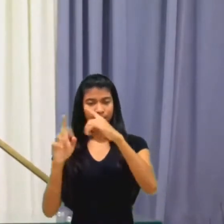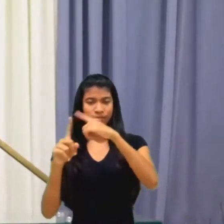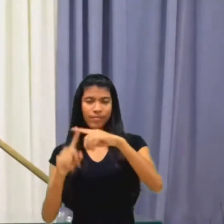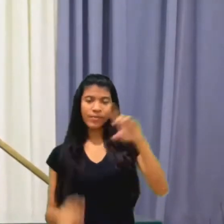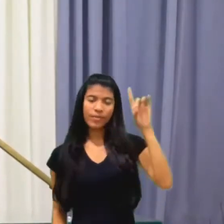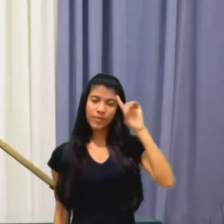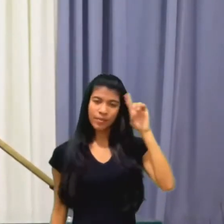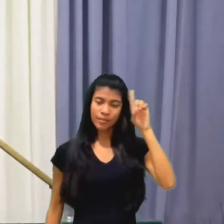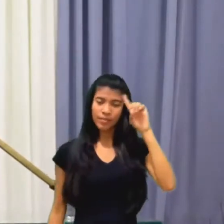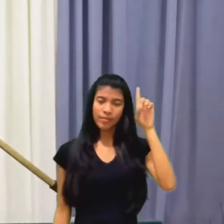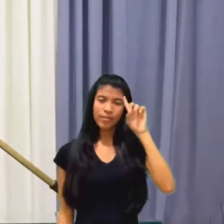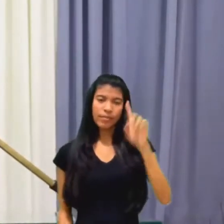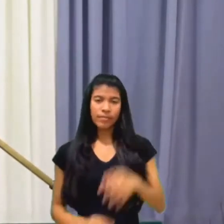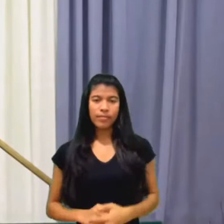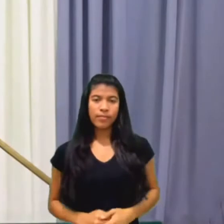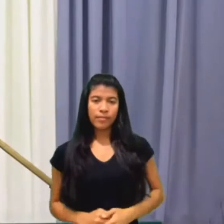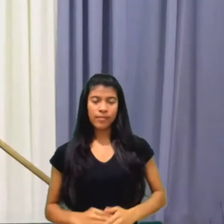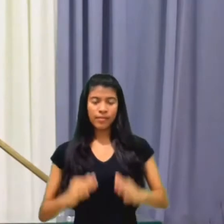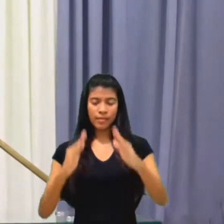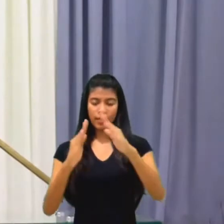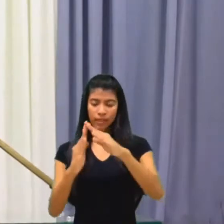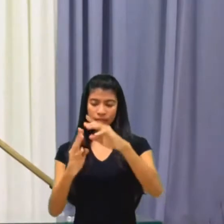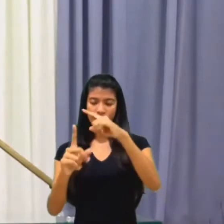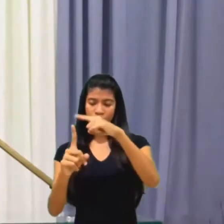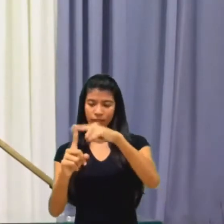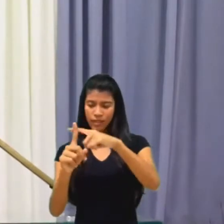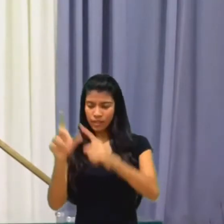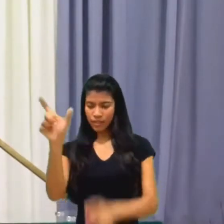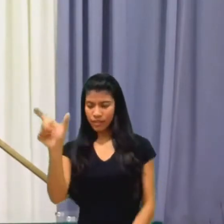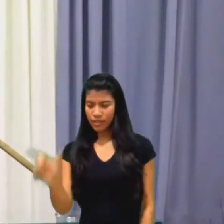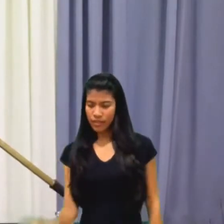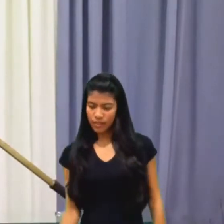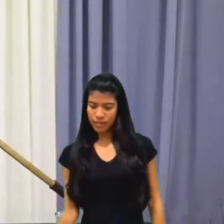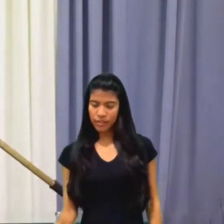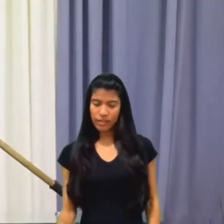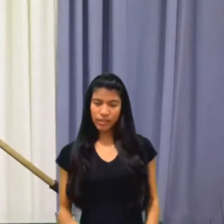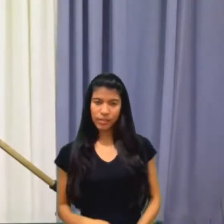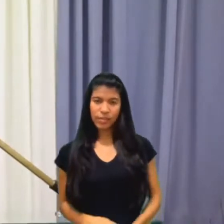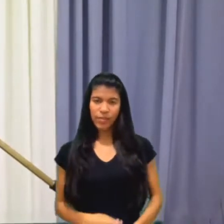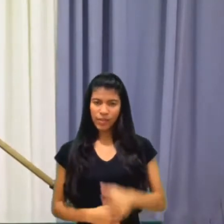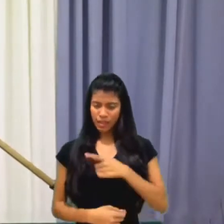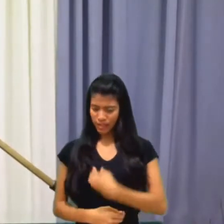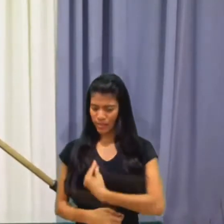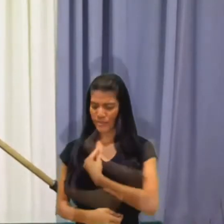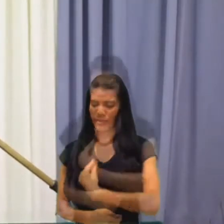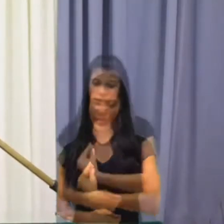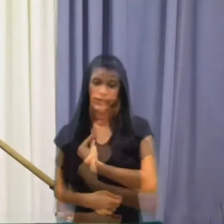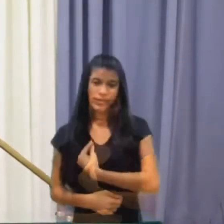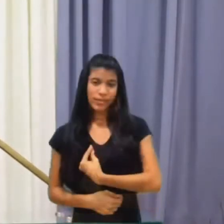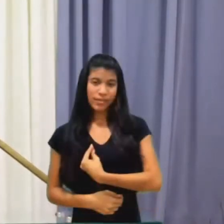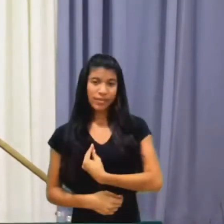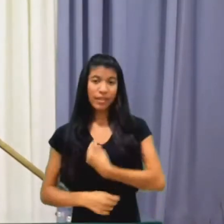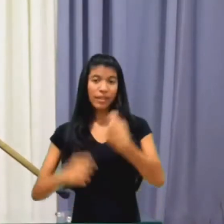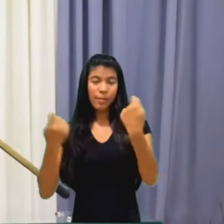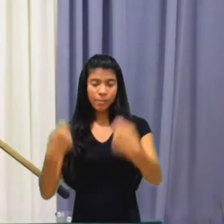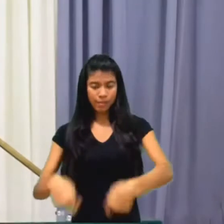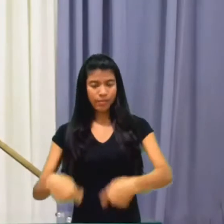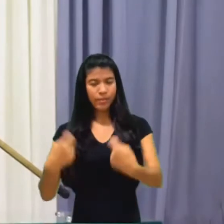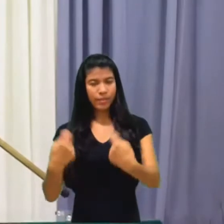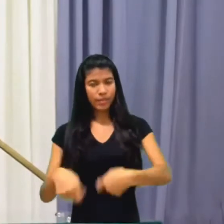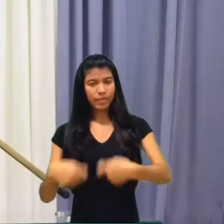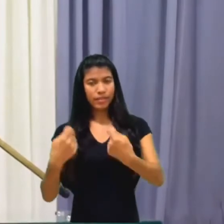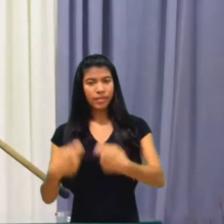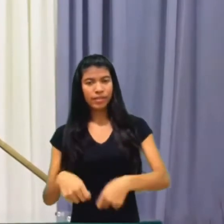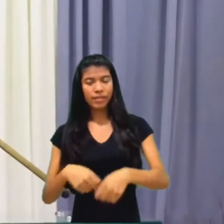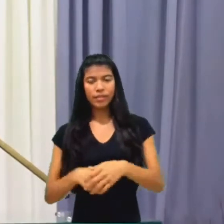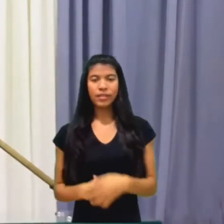A igreja, ela, apesar de ser organismo vivo, ela necessita de